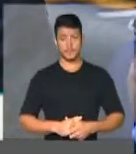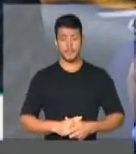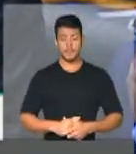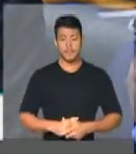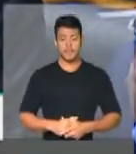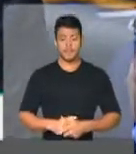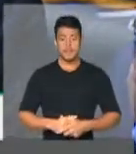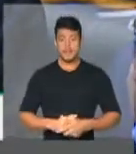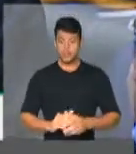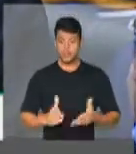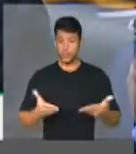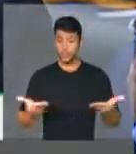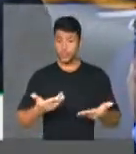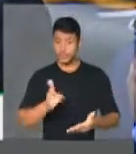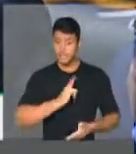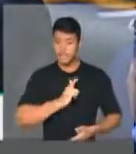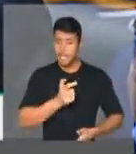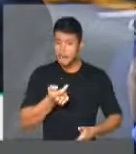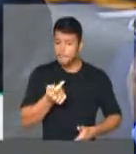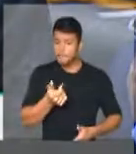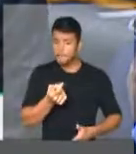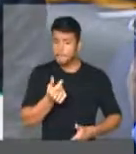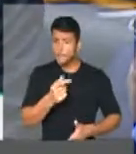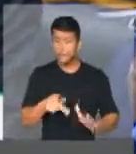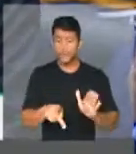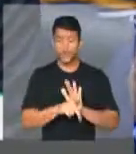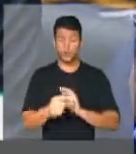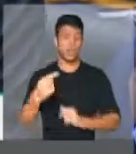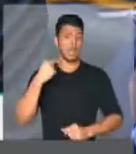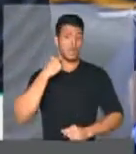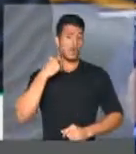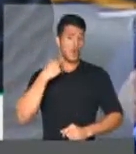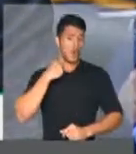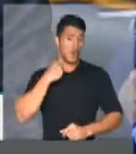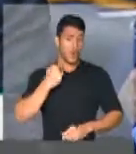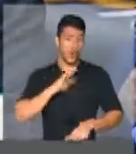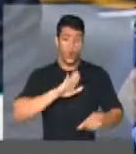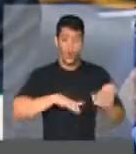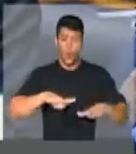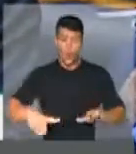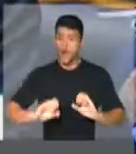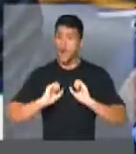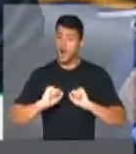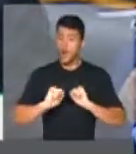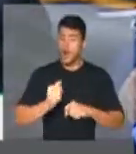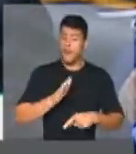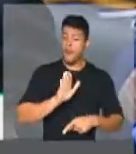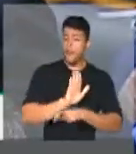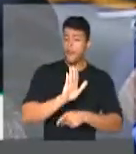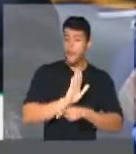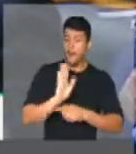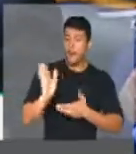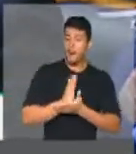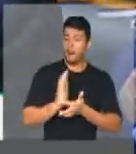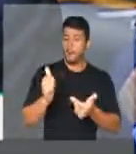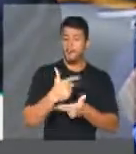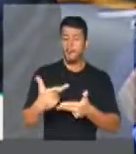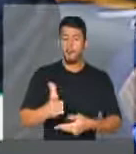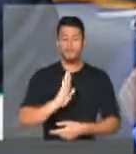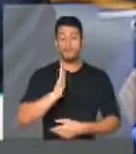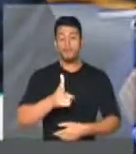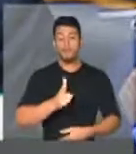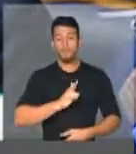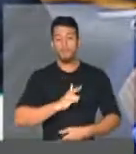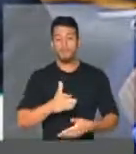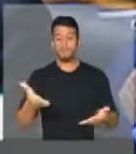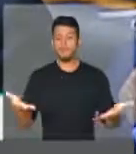estamos partilhando o pouco que tem das loterias, que poderia reforçar os programas já existentes.